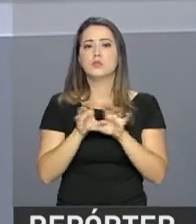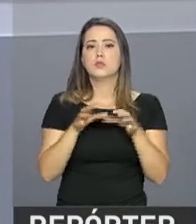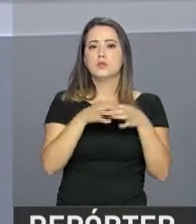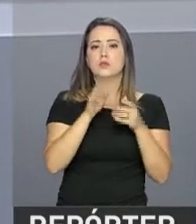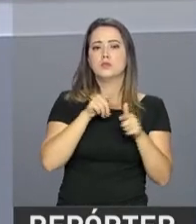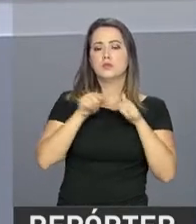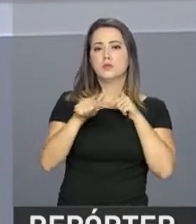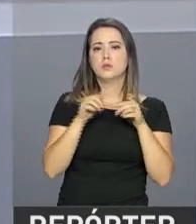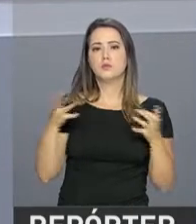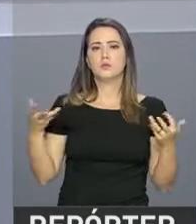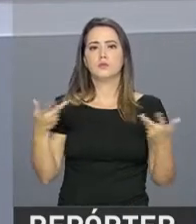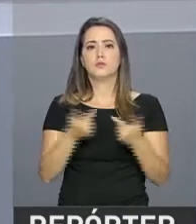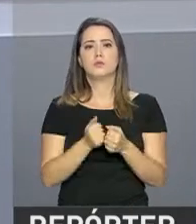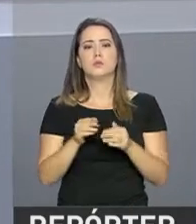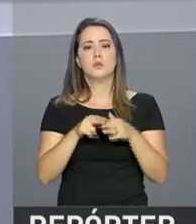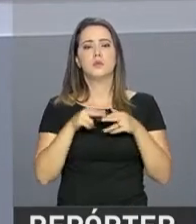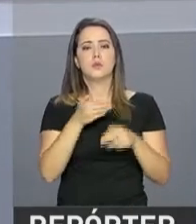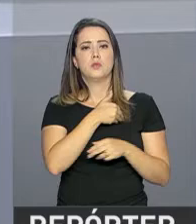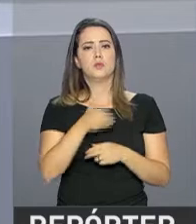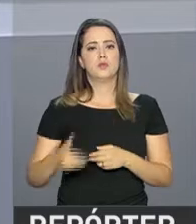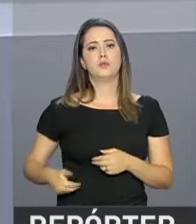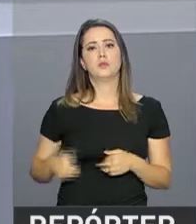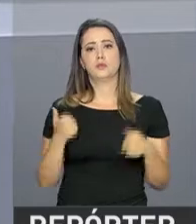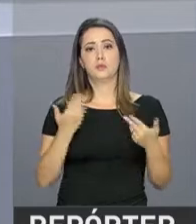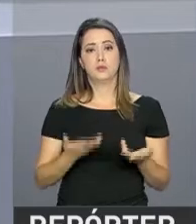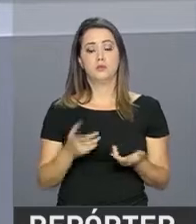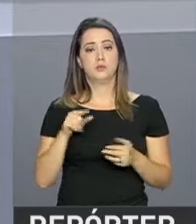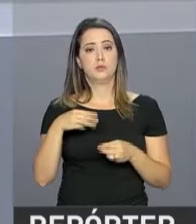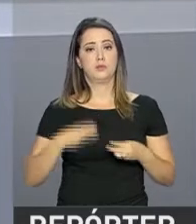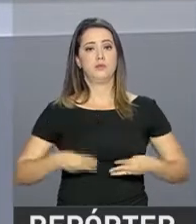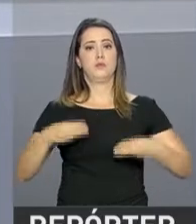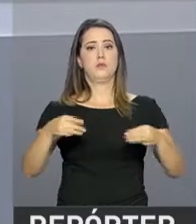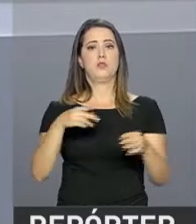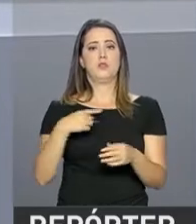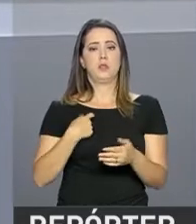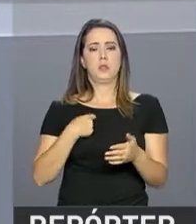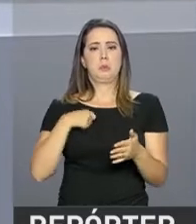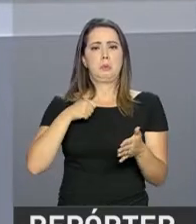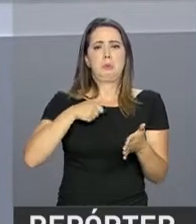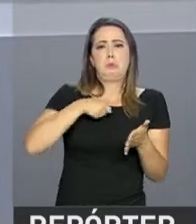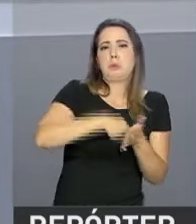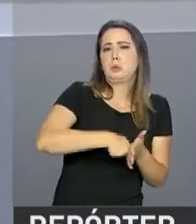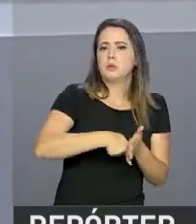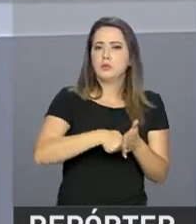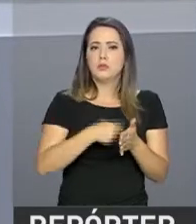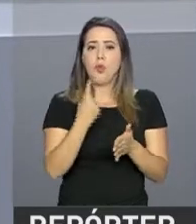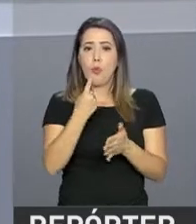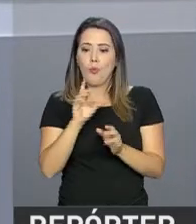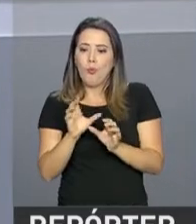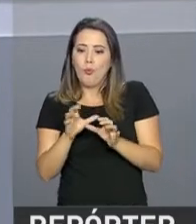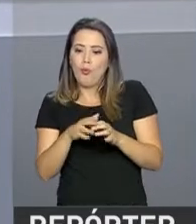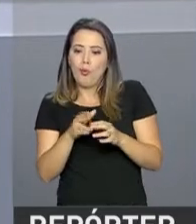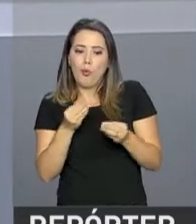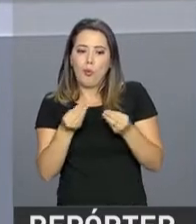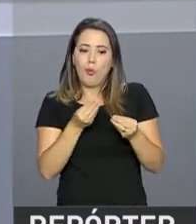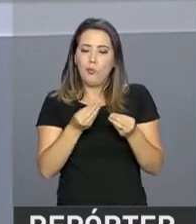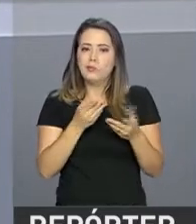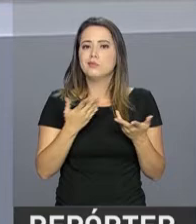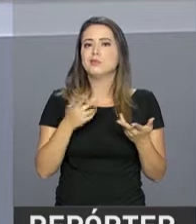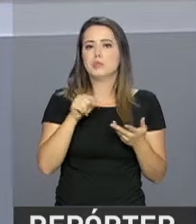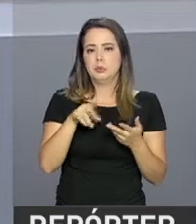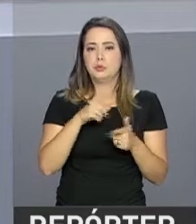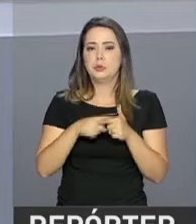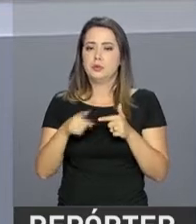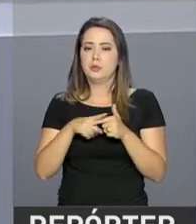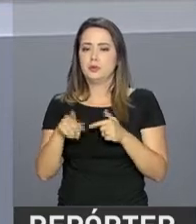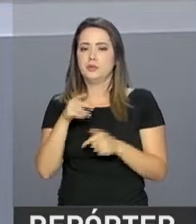uma série de ações eficientes por parte do poder público. Para o ministro, repressão é apenas uma parte da solução dos problemas causados